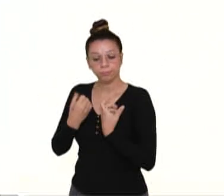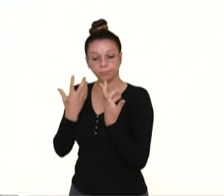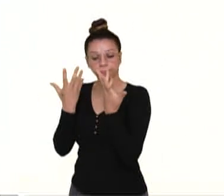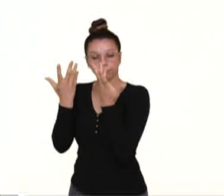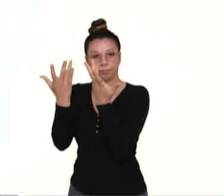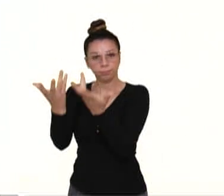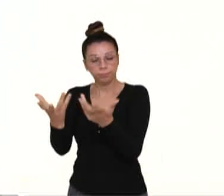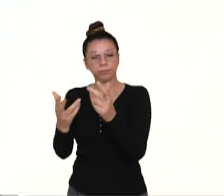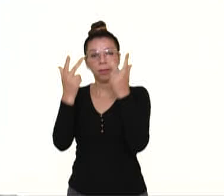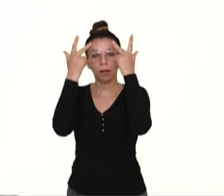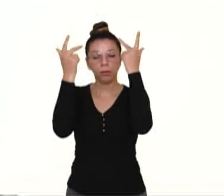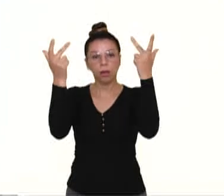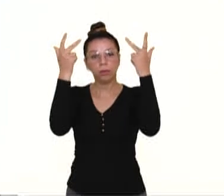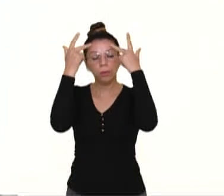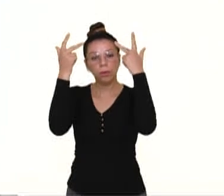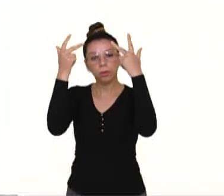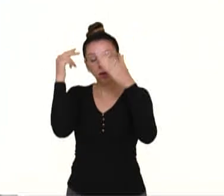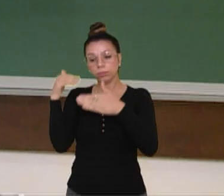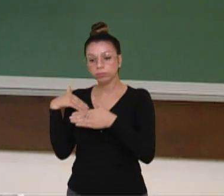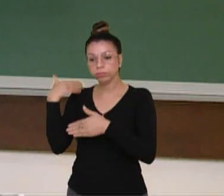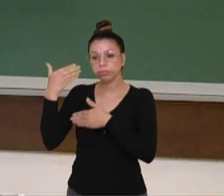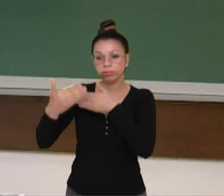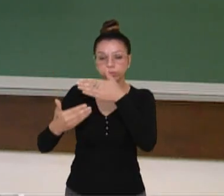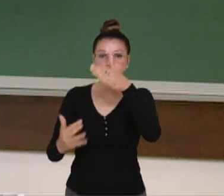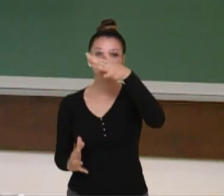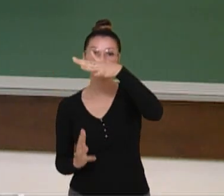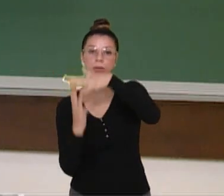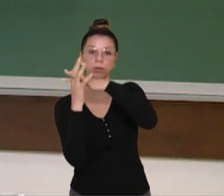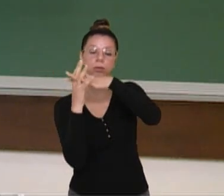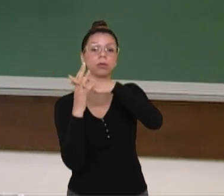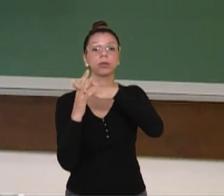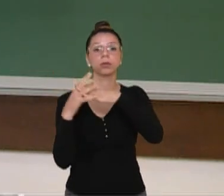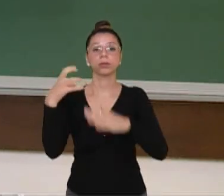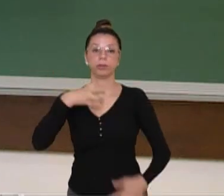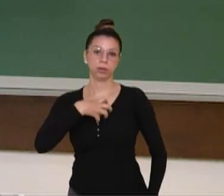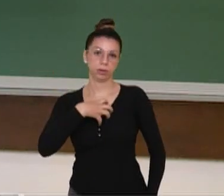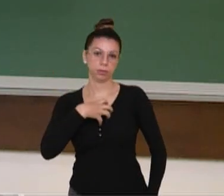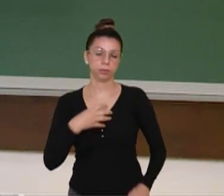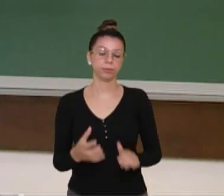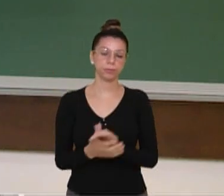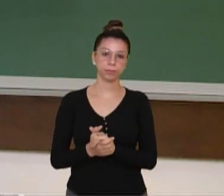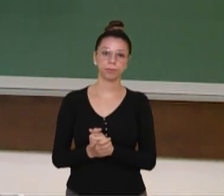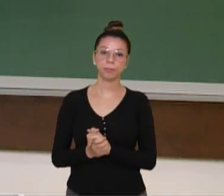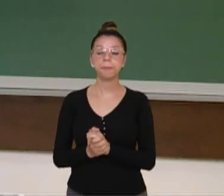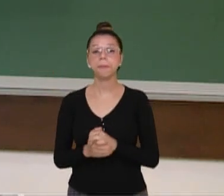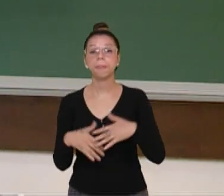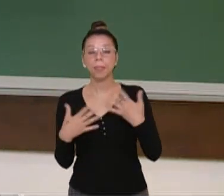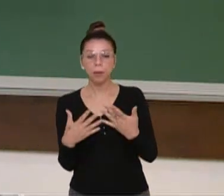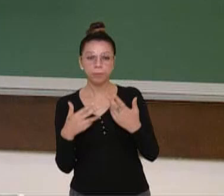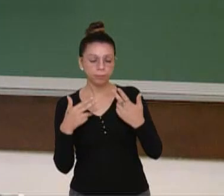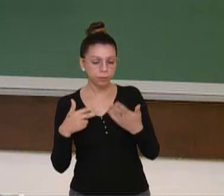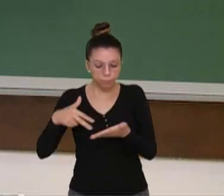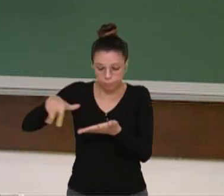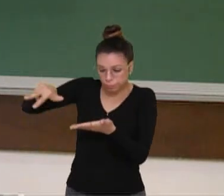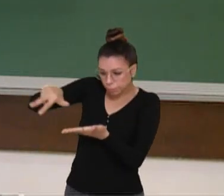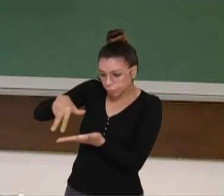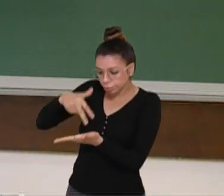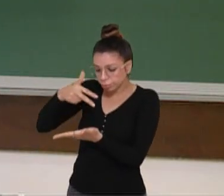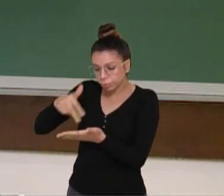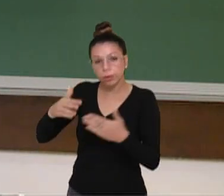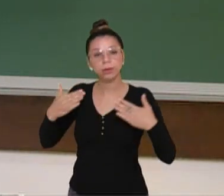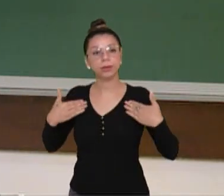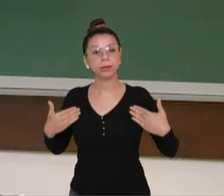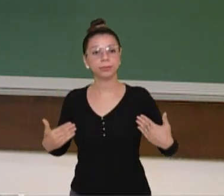natural ultrapassar modelos. Então, ou seja, quando você dança com o teu corpo, você se expressa de uma